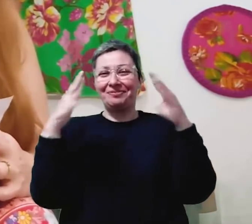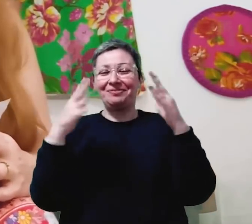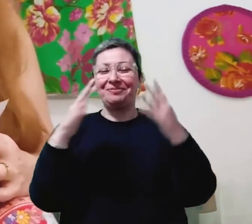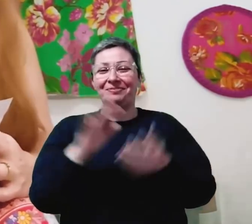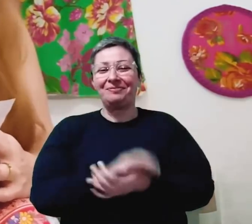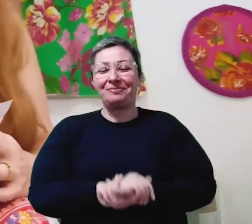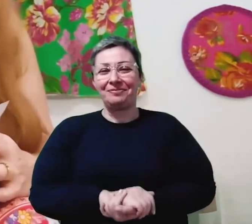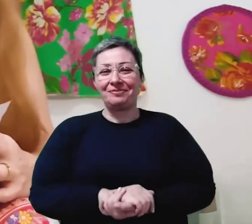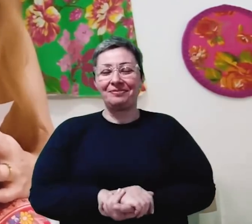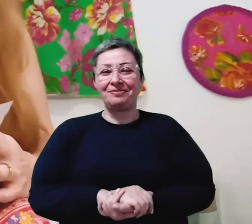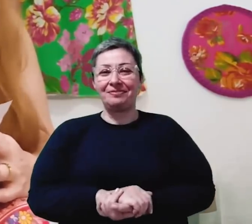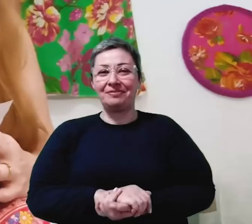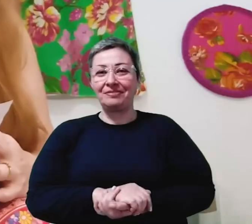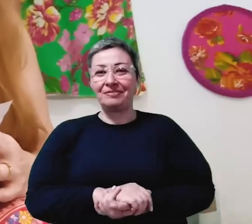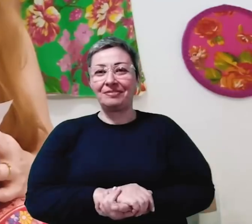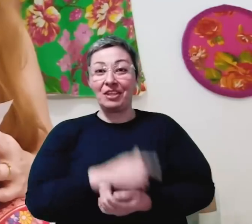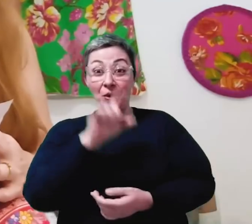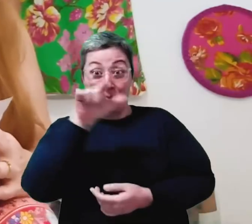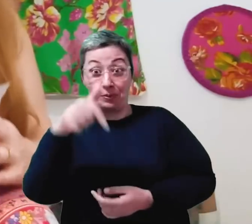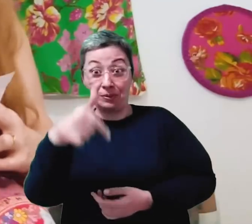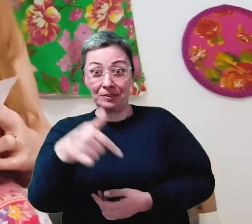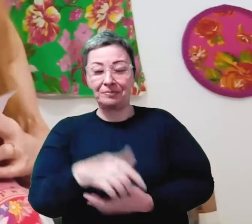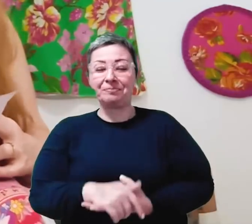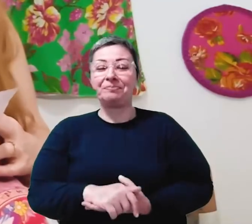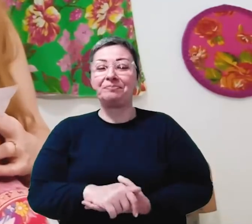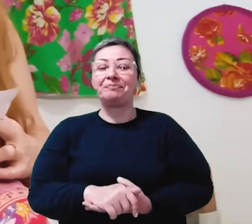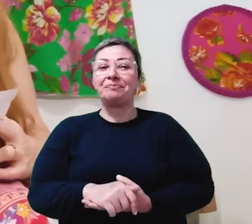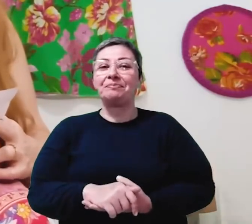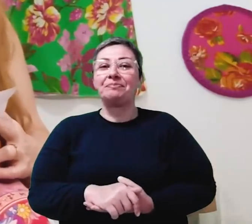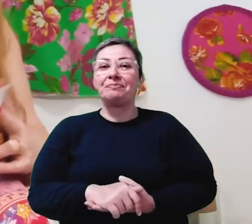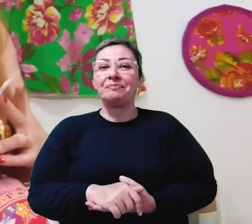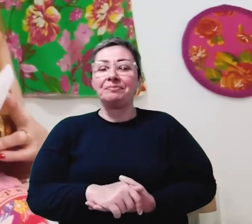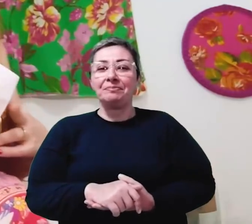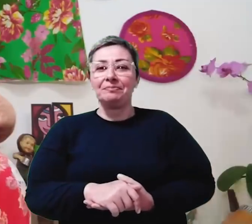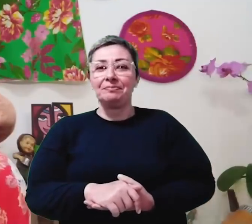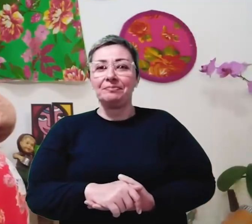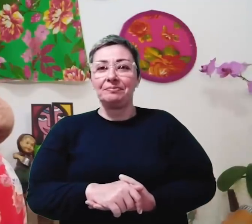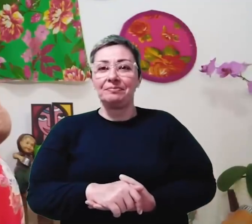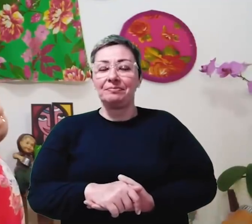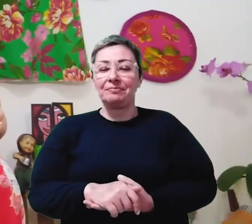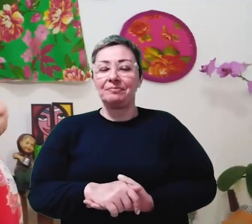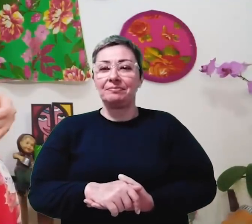mesmo! Parabéns! Vamos para a próxima?